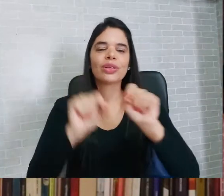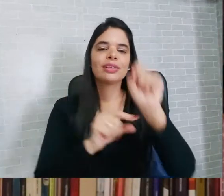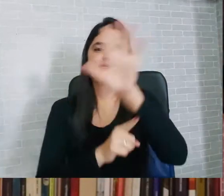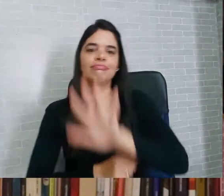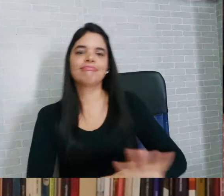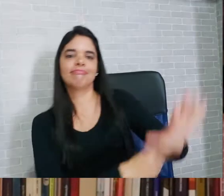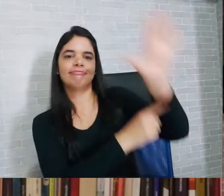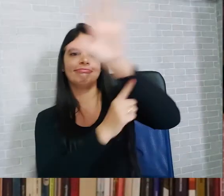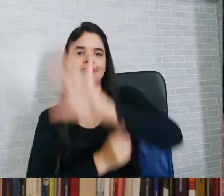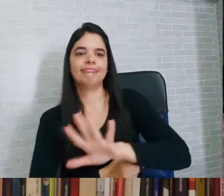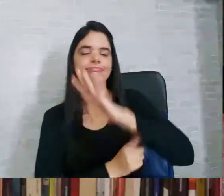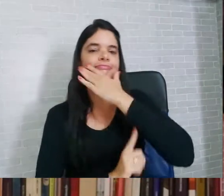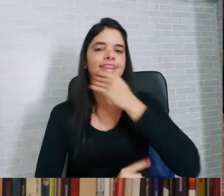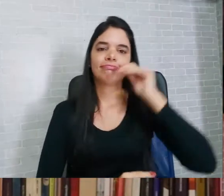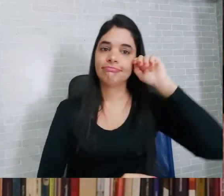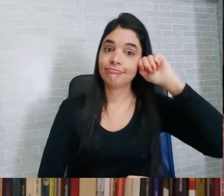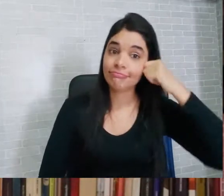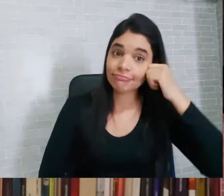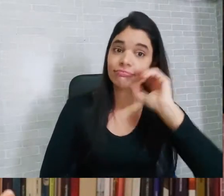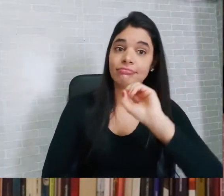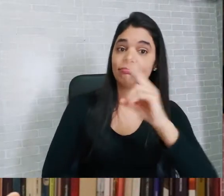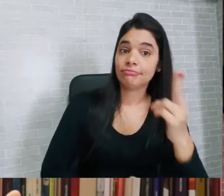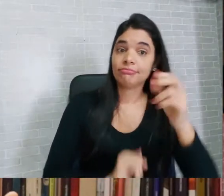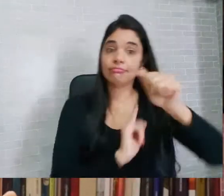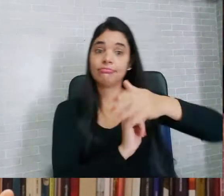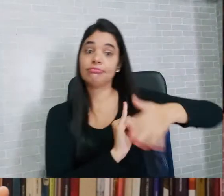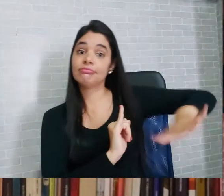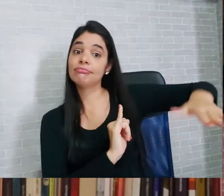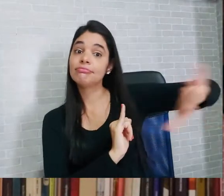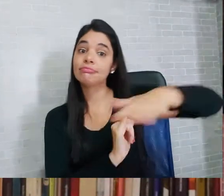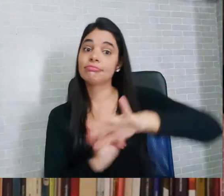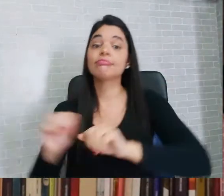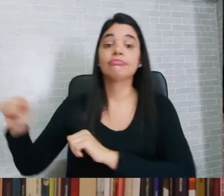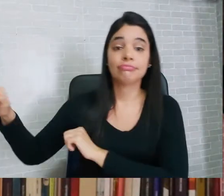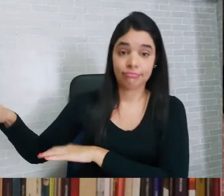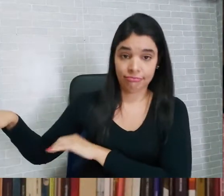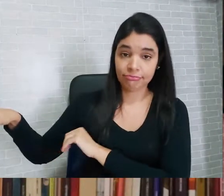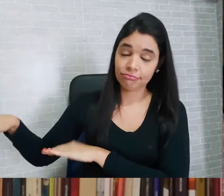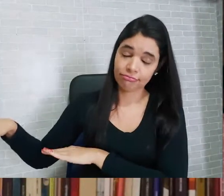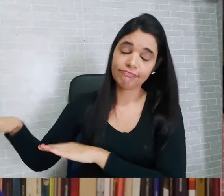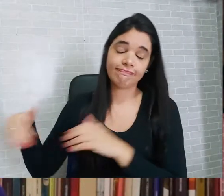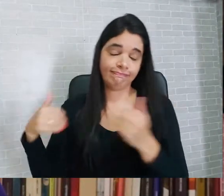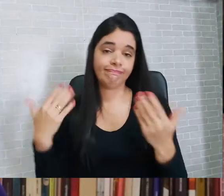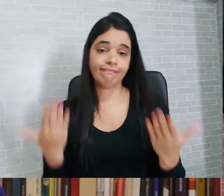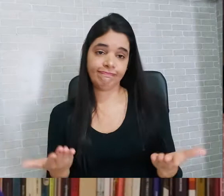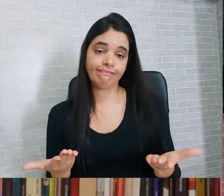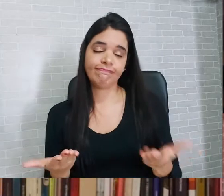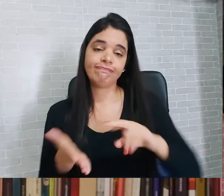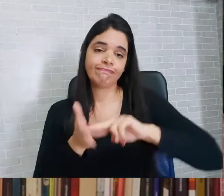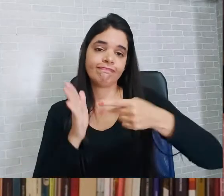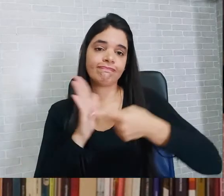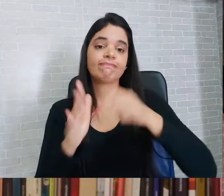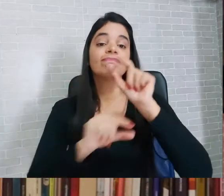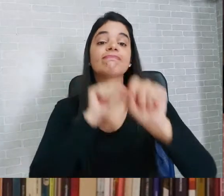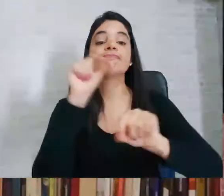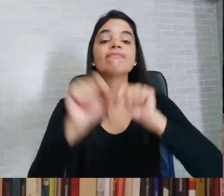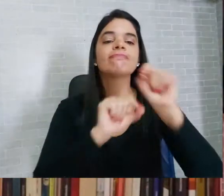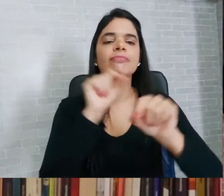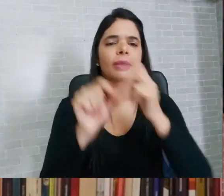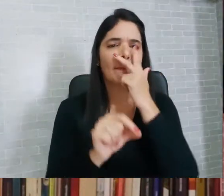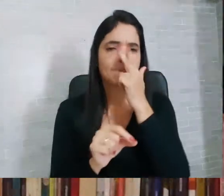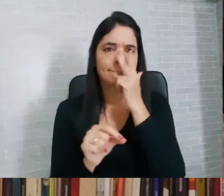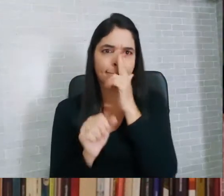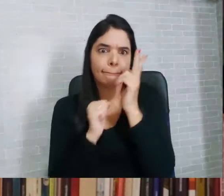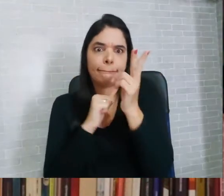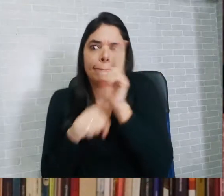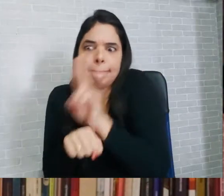para o homem crioulo ou para o antilho-guianense, né? Ou seja, em outras palavras, significa uma